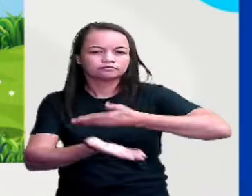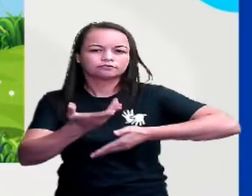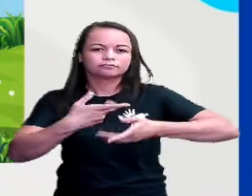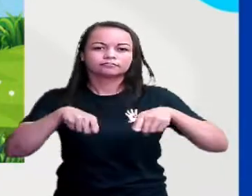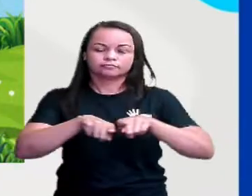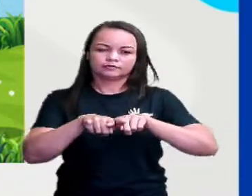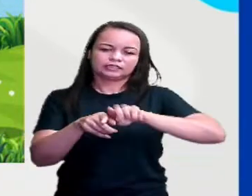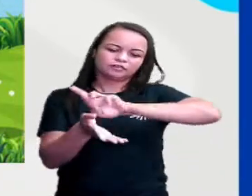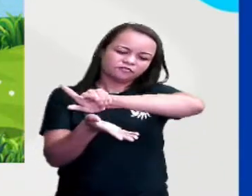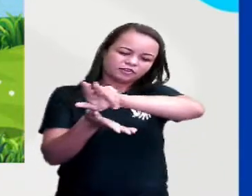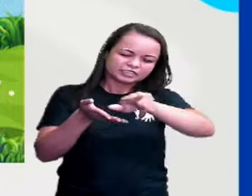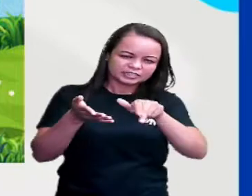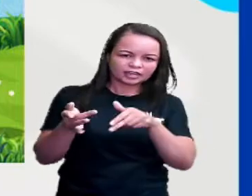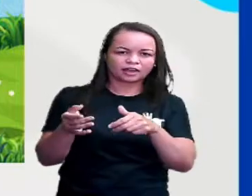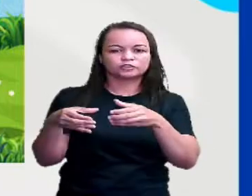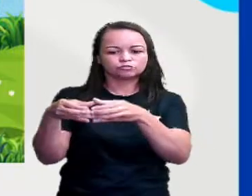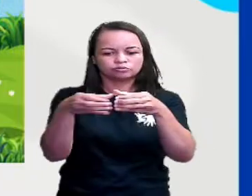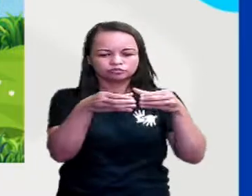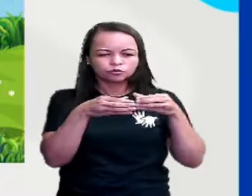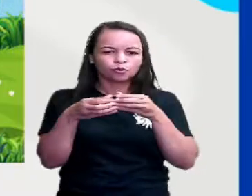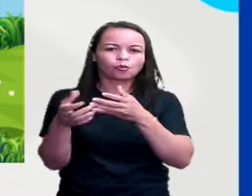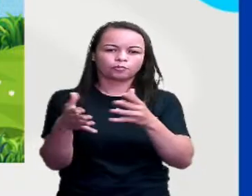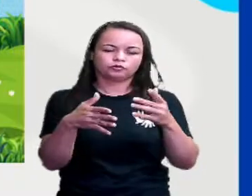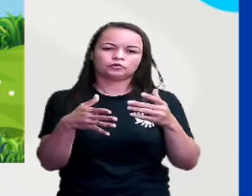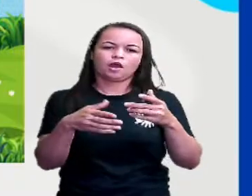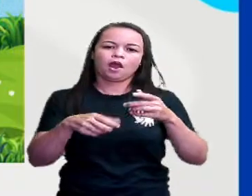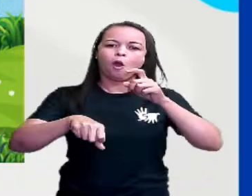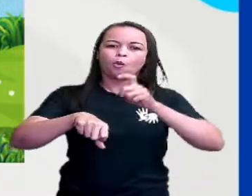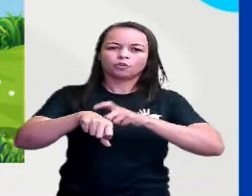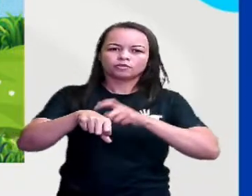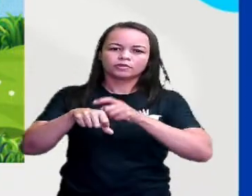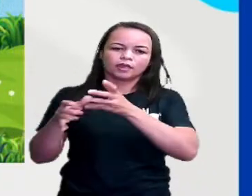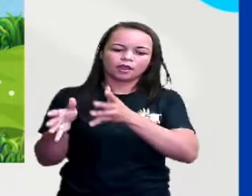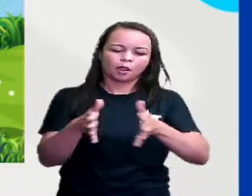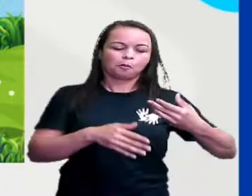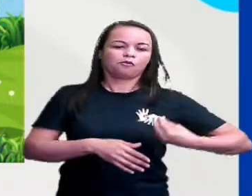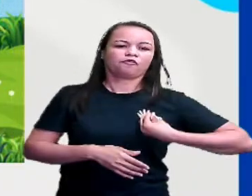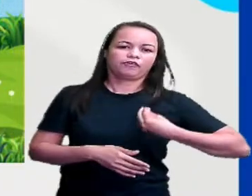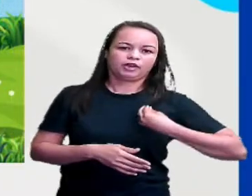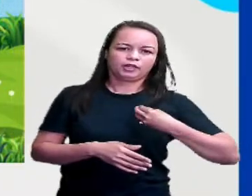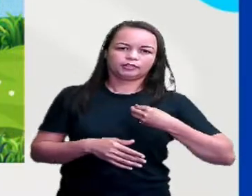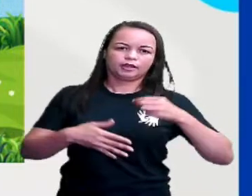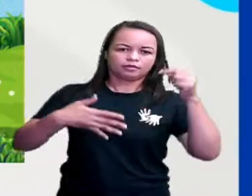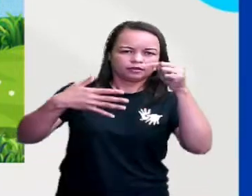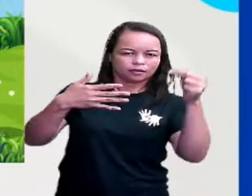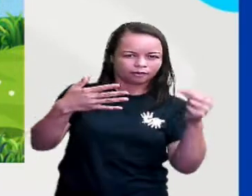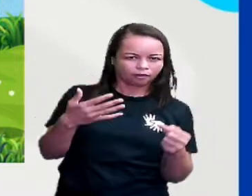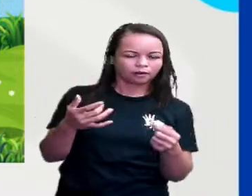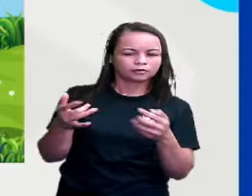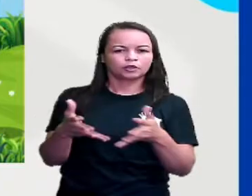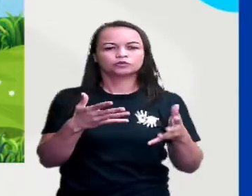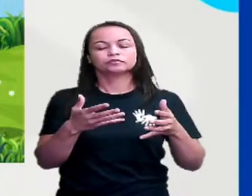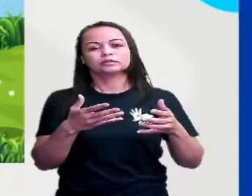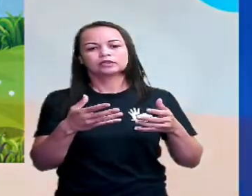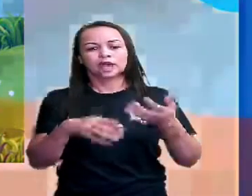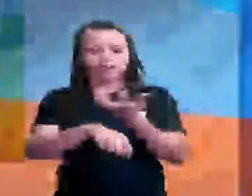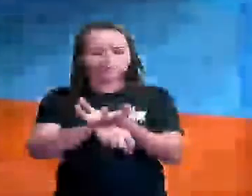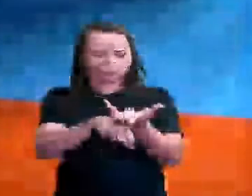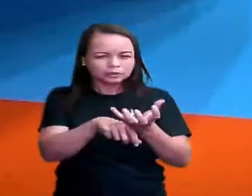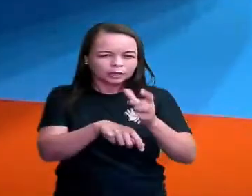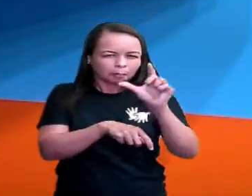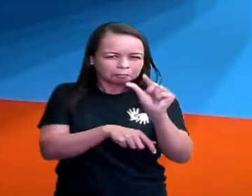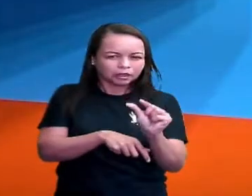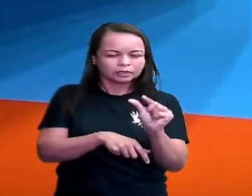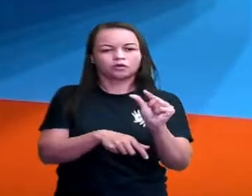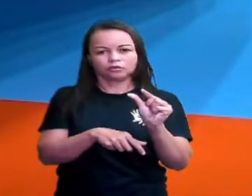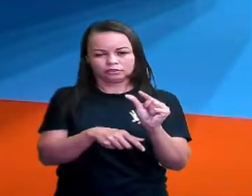essa diversidade de formas ao tempo de vida dessas plantinhas. Geralmente as plantas menores, as mais sensíveis, elas têm um